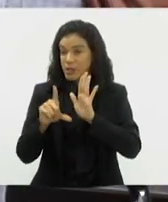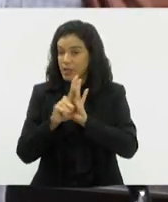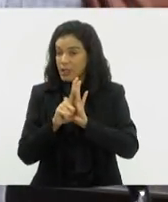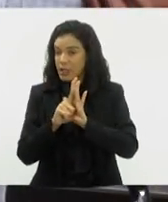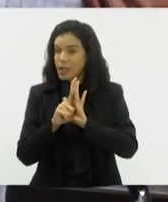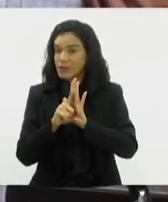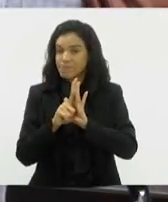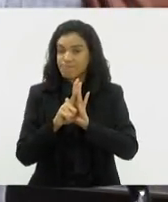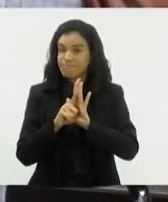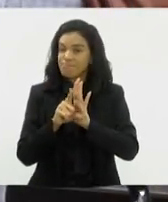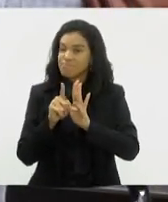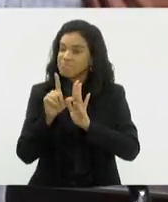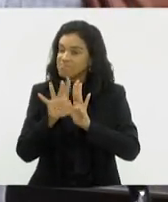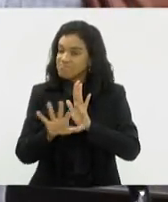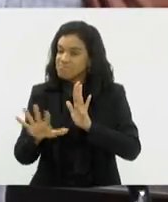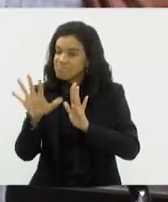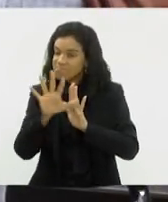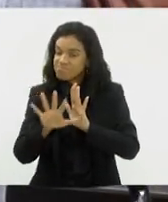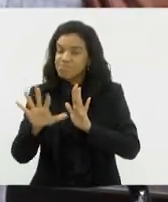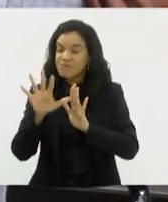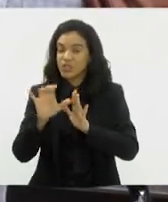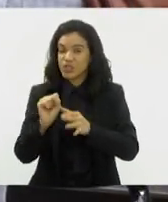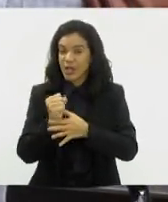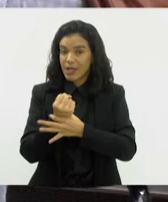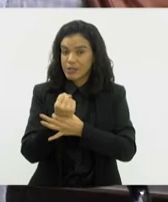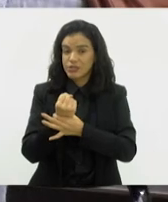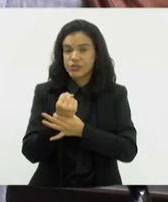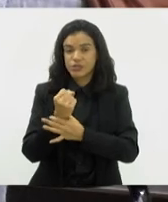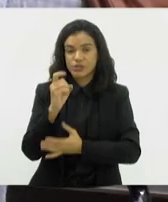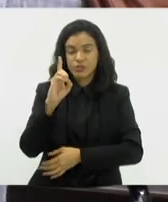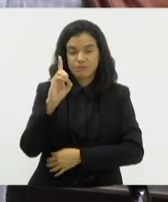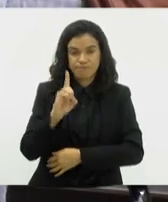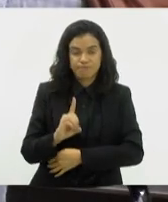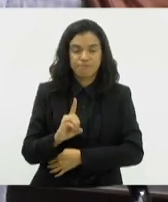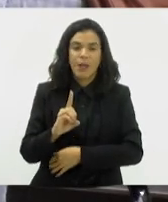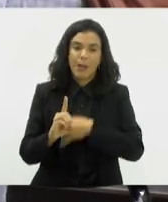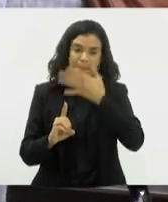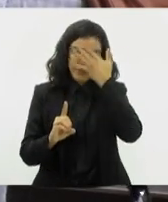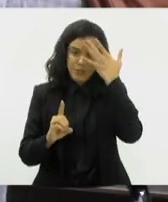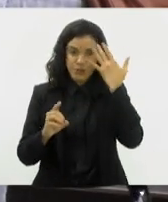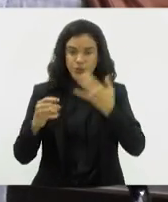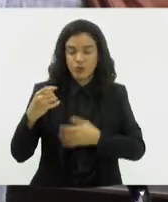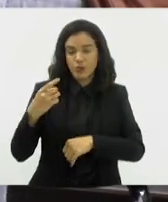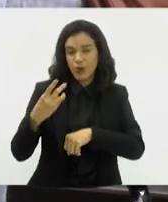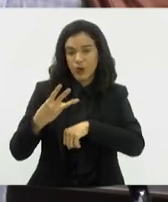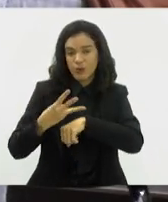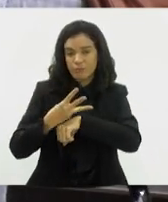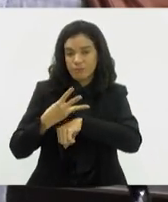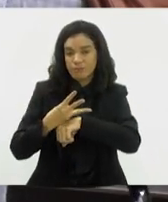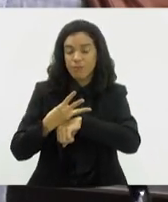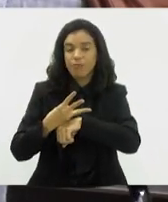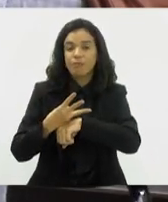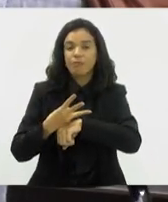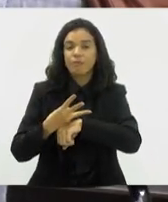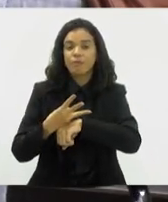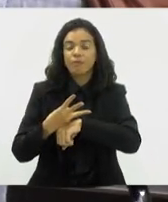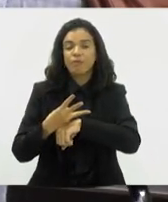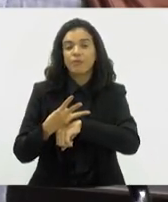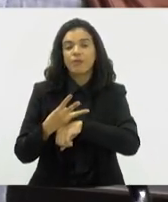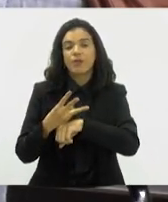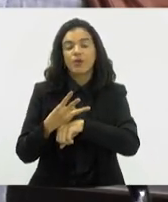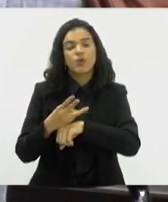pouco sui generis de garantir um direito à pessoa idosa através